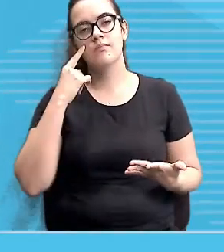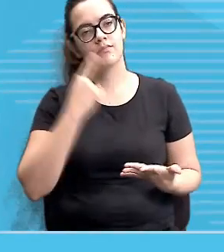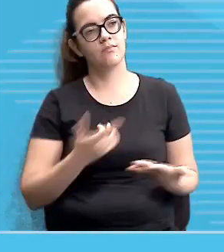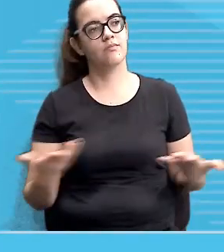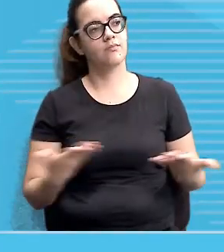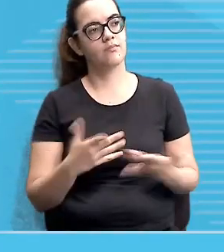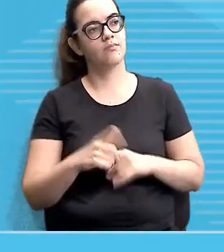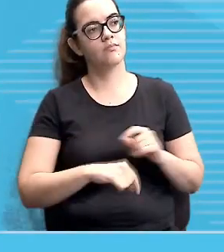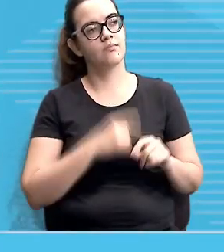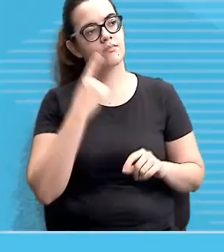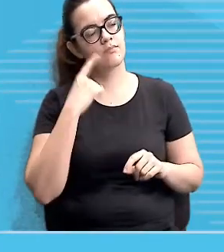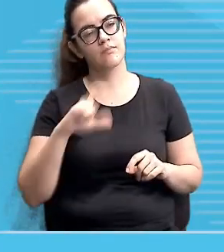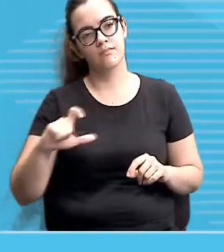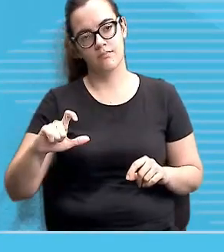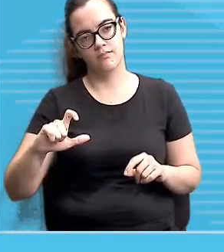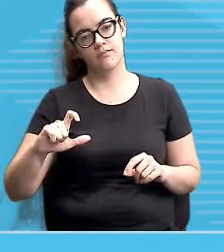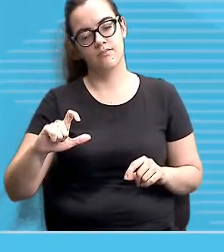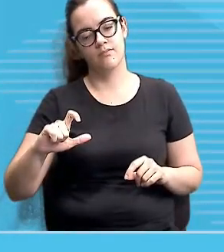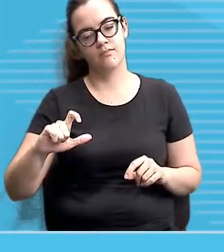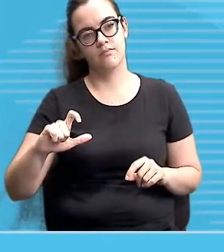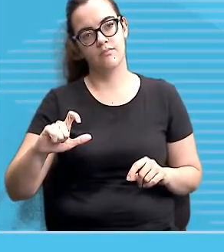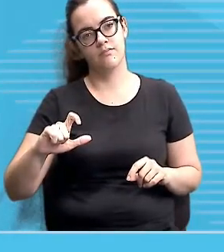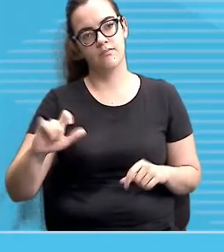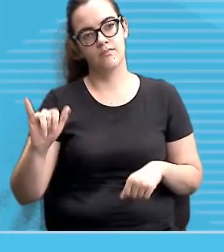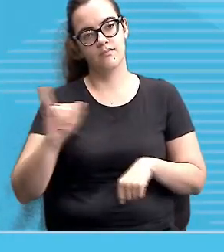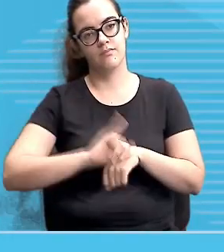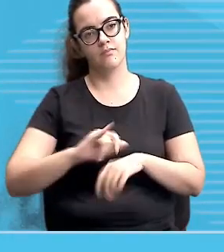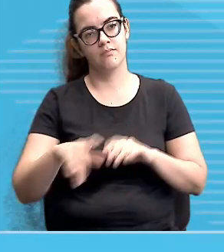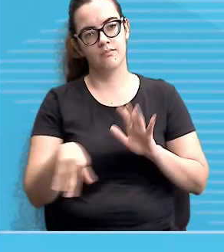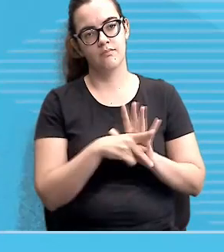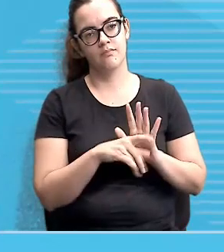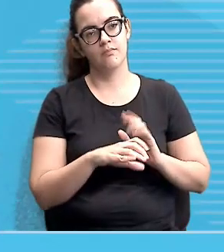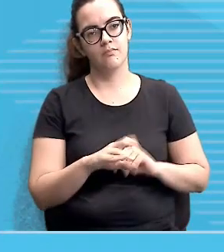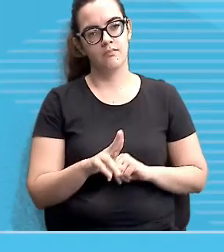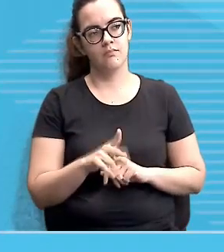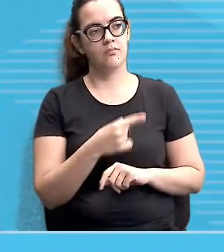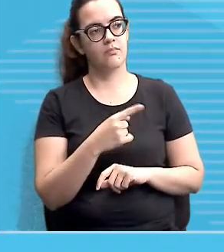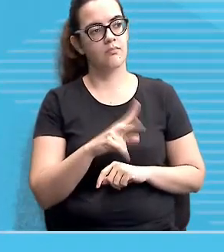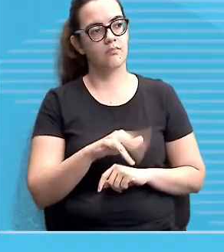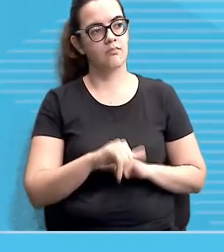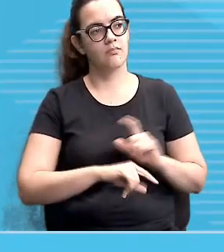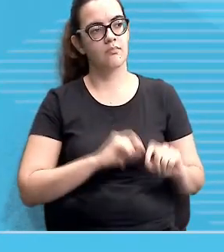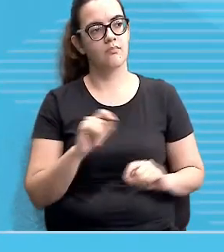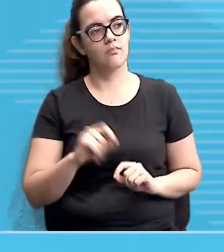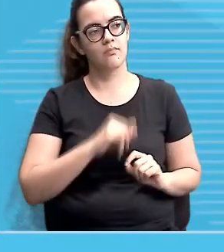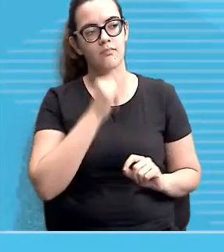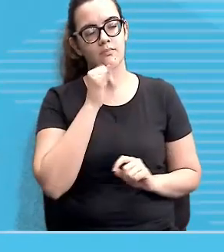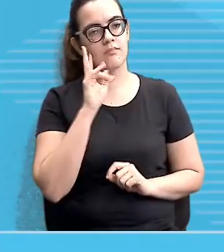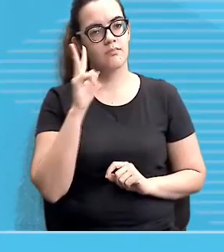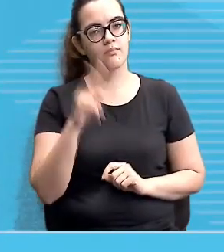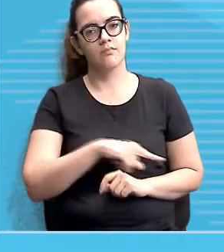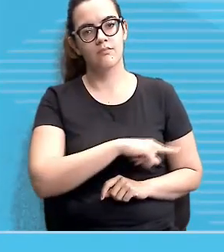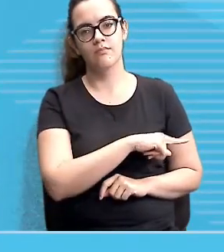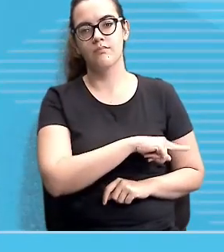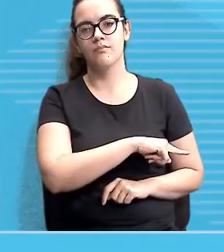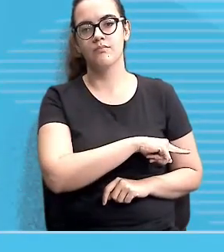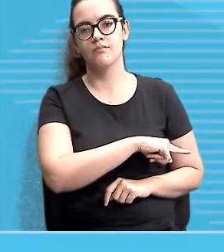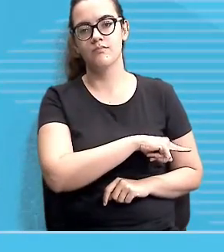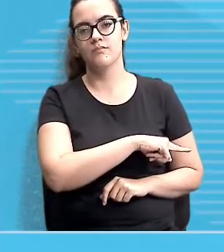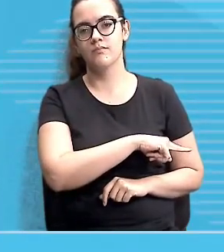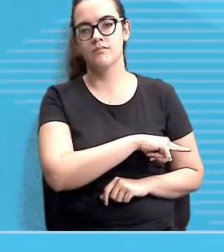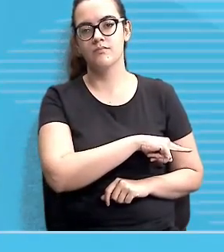0,093 então cê Zinho é 0,01 93